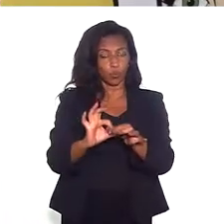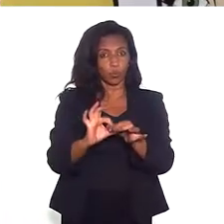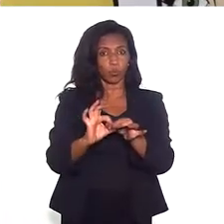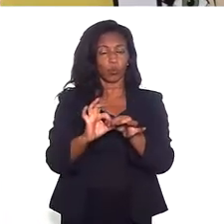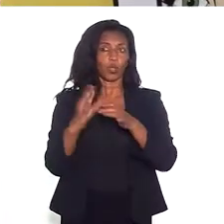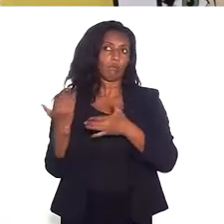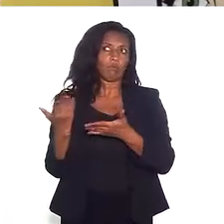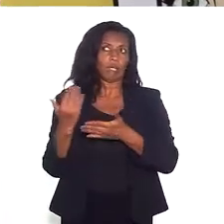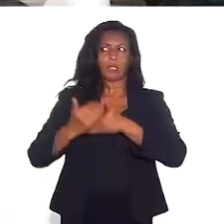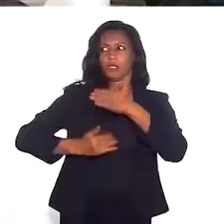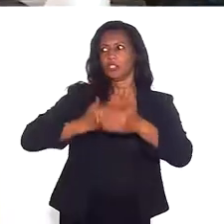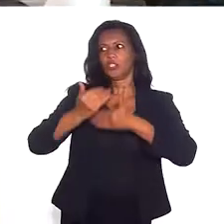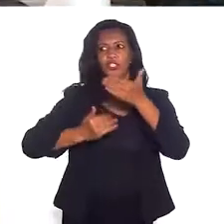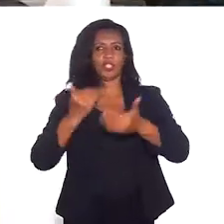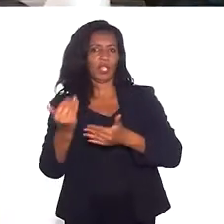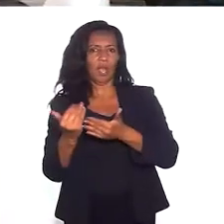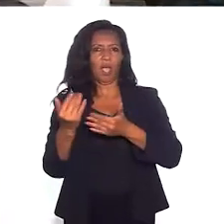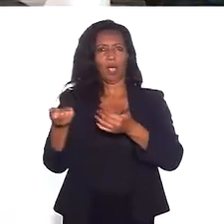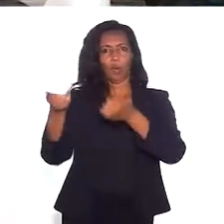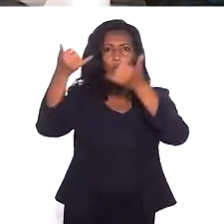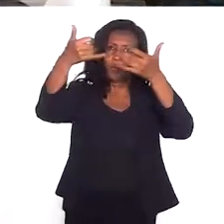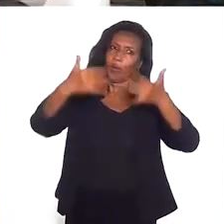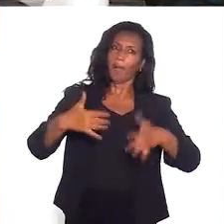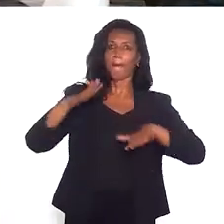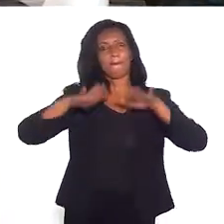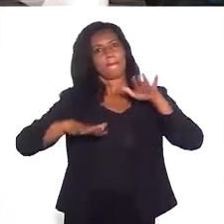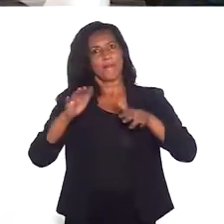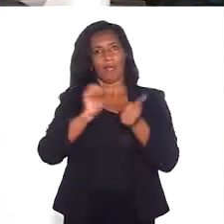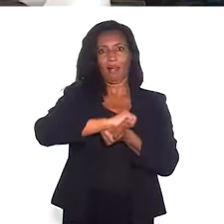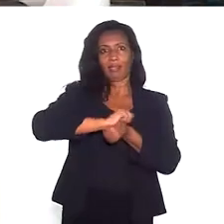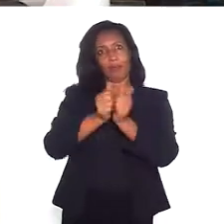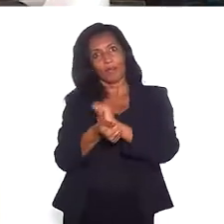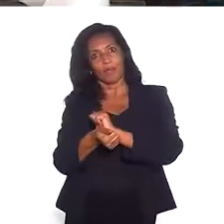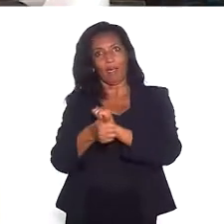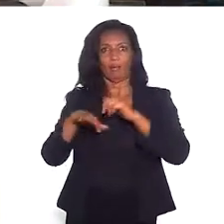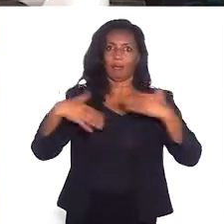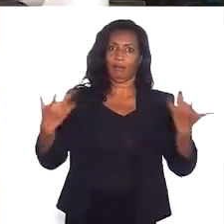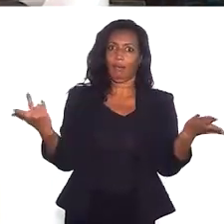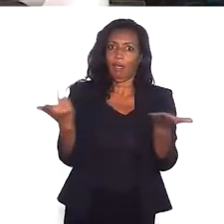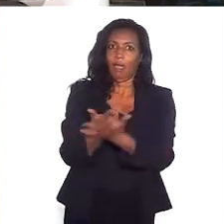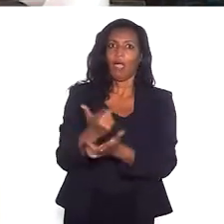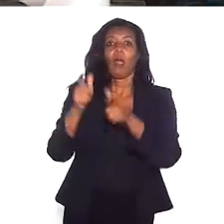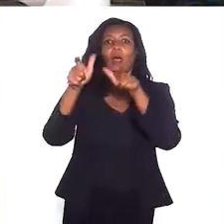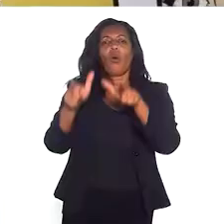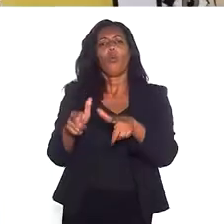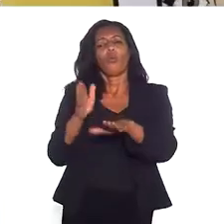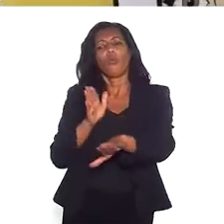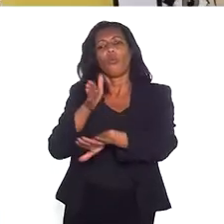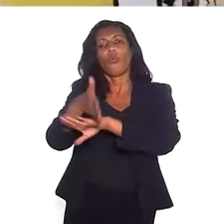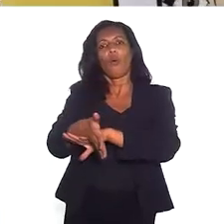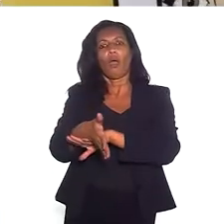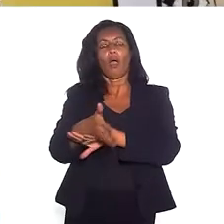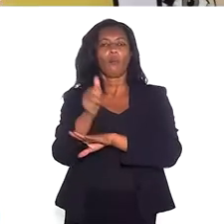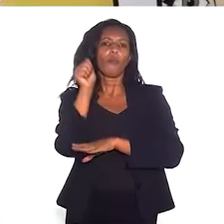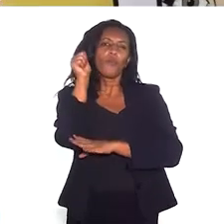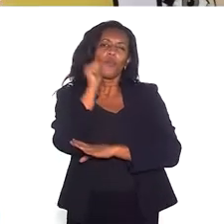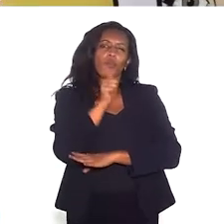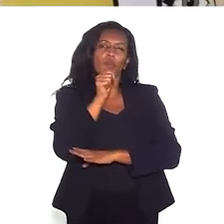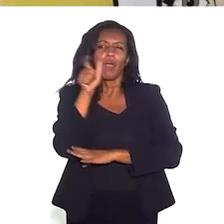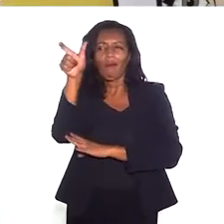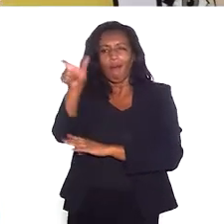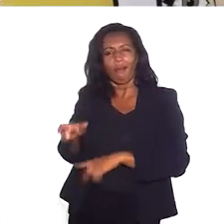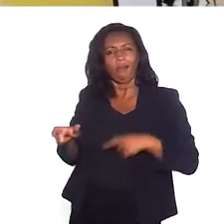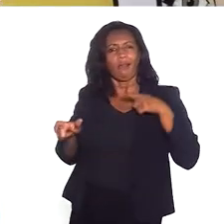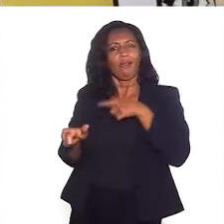que se unem, né, para gerar uma definição, mesmo adaptável que seja, aonde entra a questão